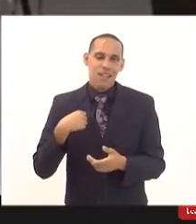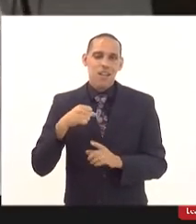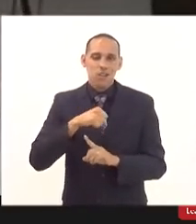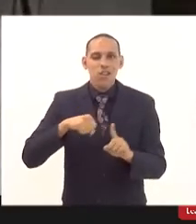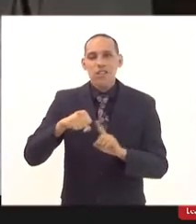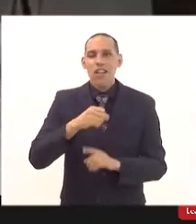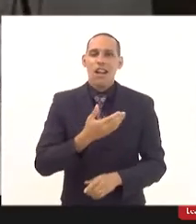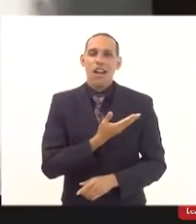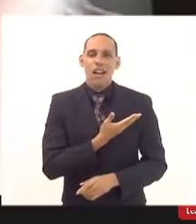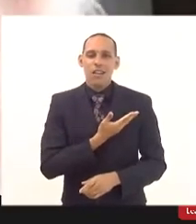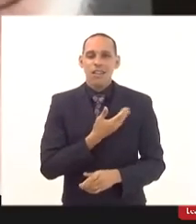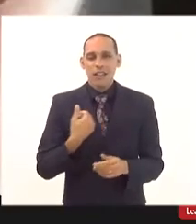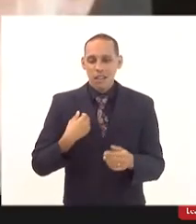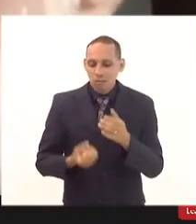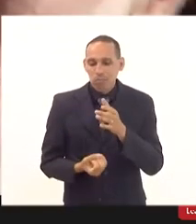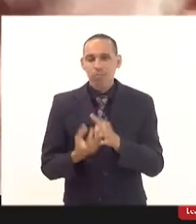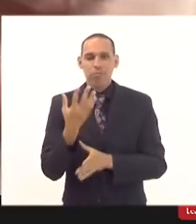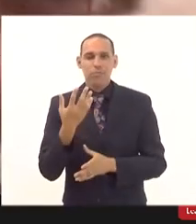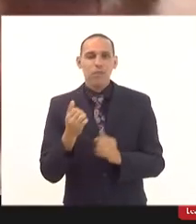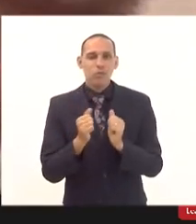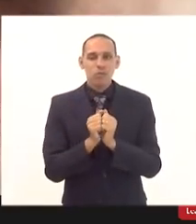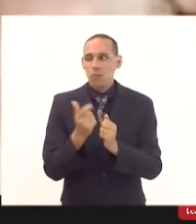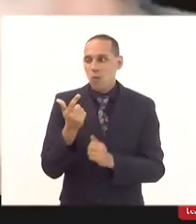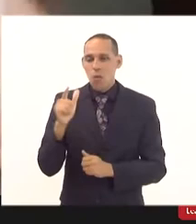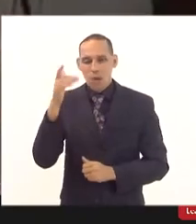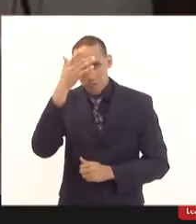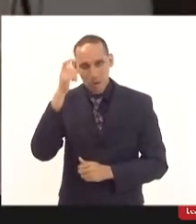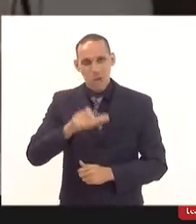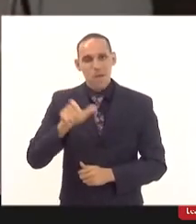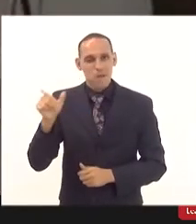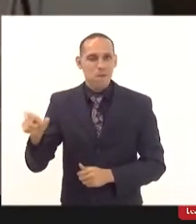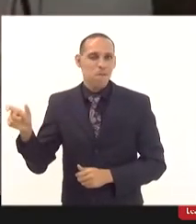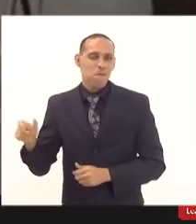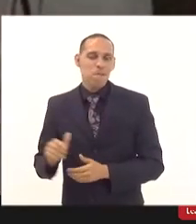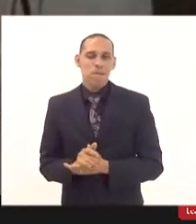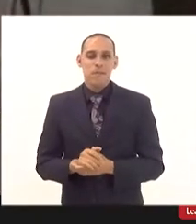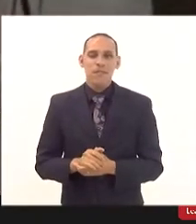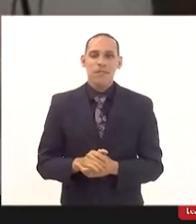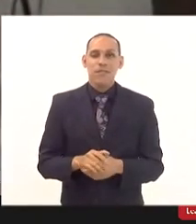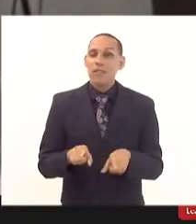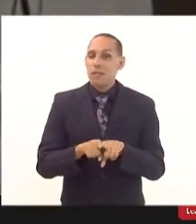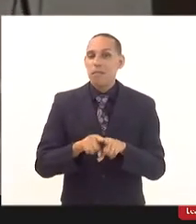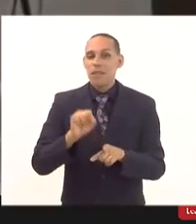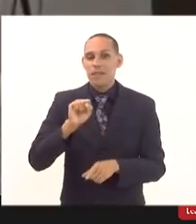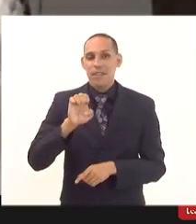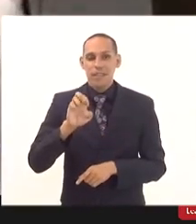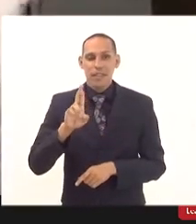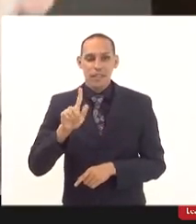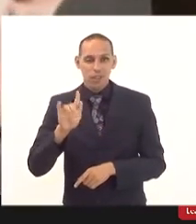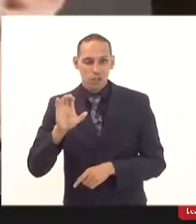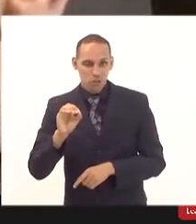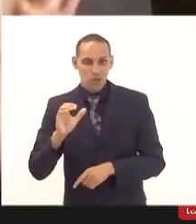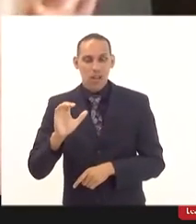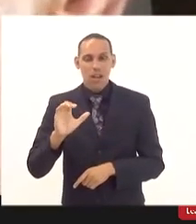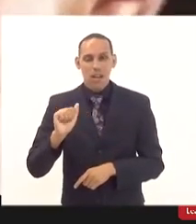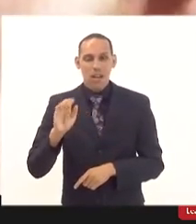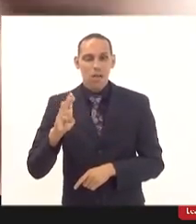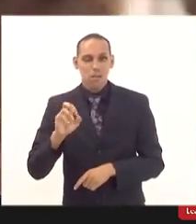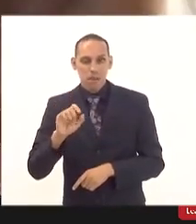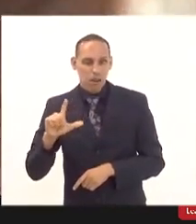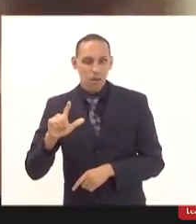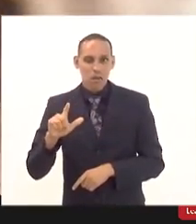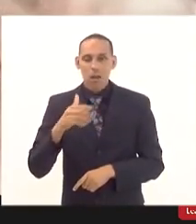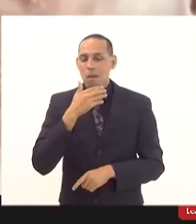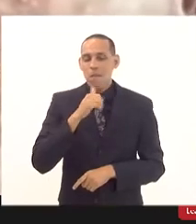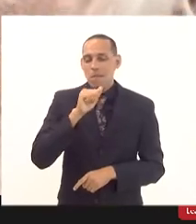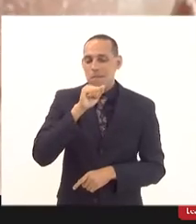fundada por minhas escalas sarod E você acha que o próprio pai né bom então